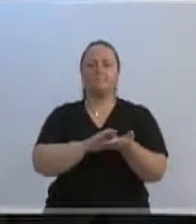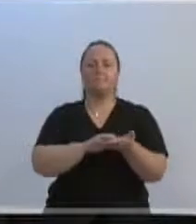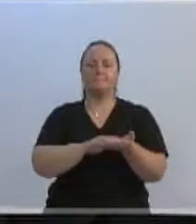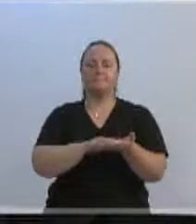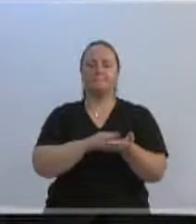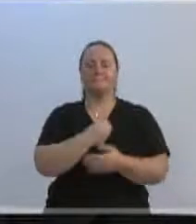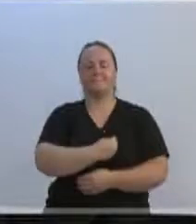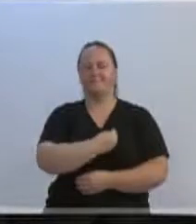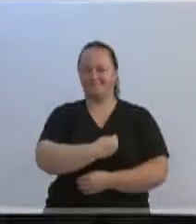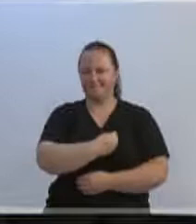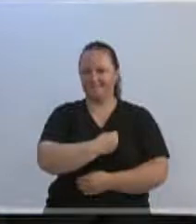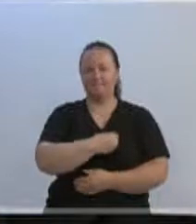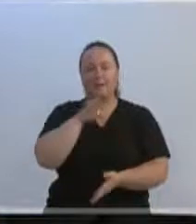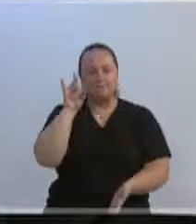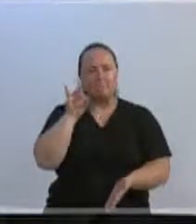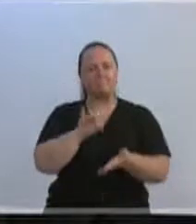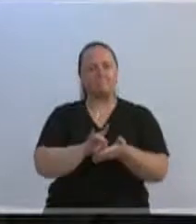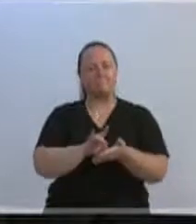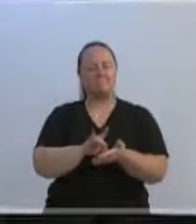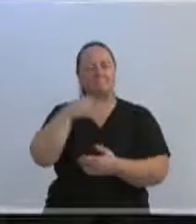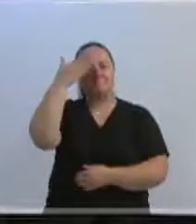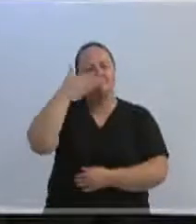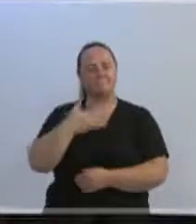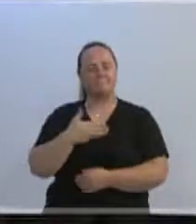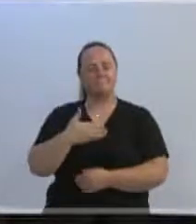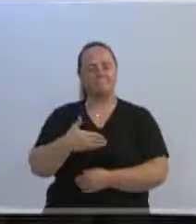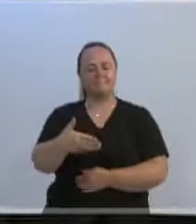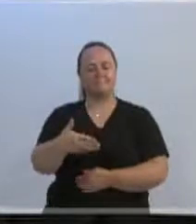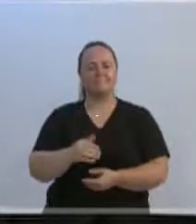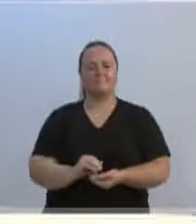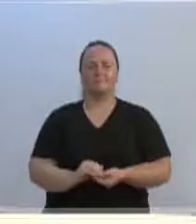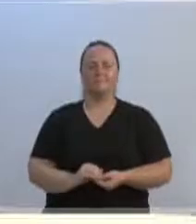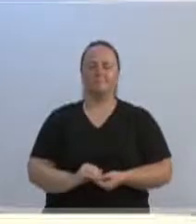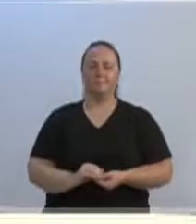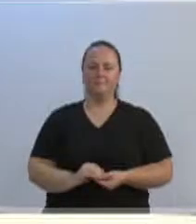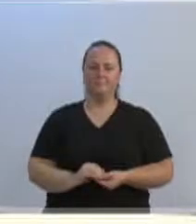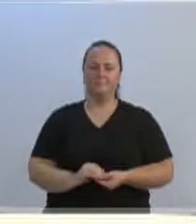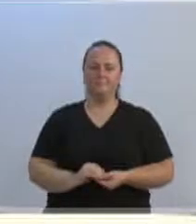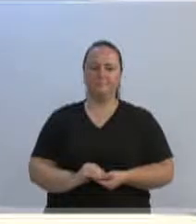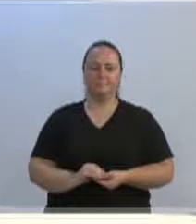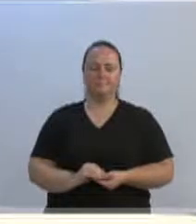suas senhas para confirmarem sua presença em plenário